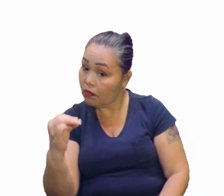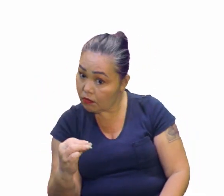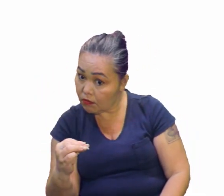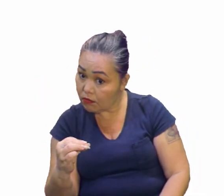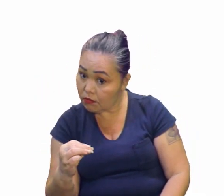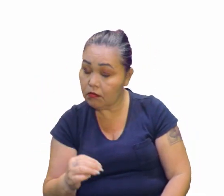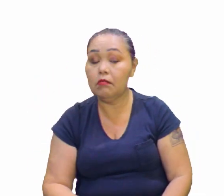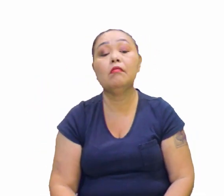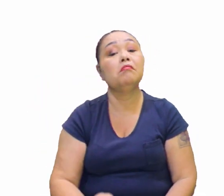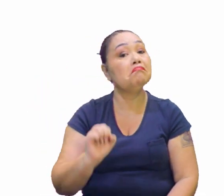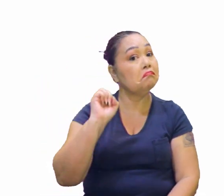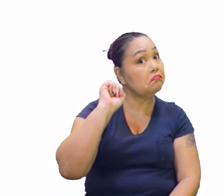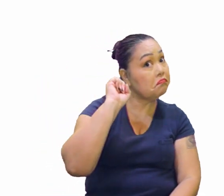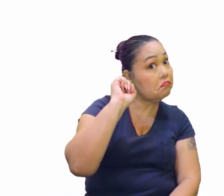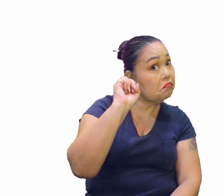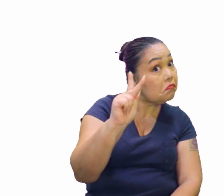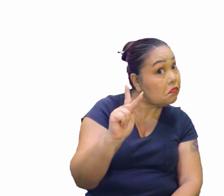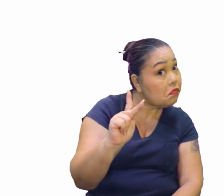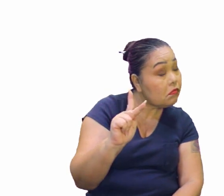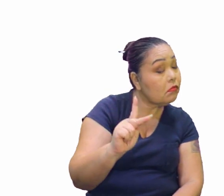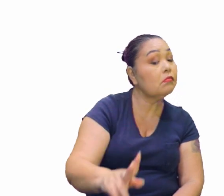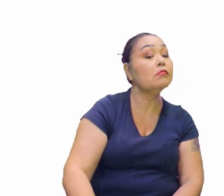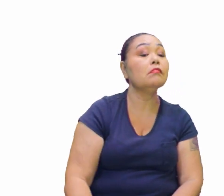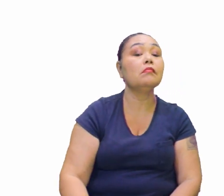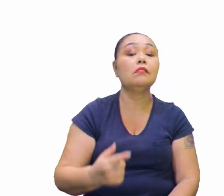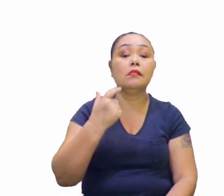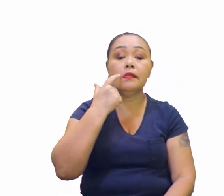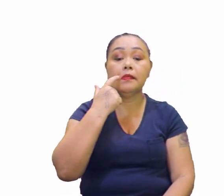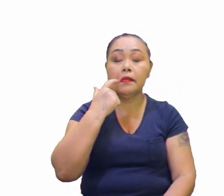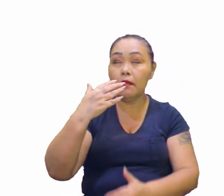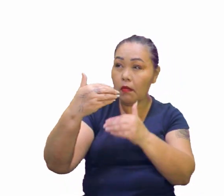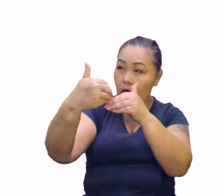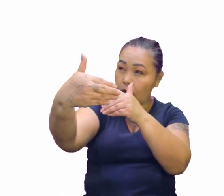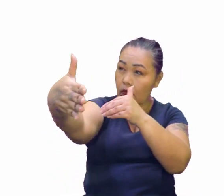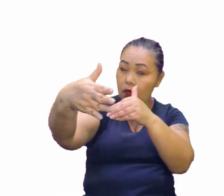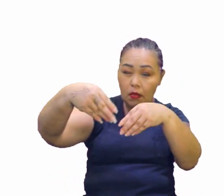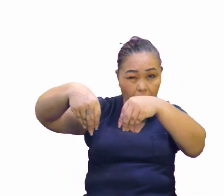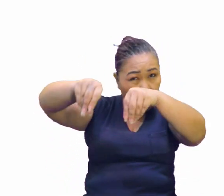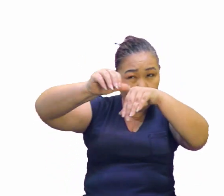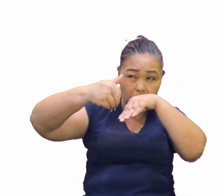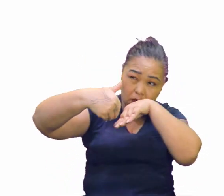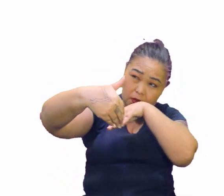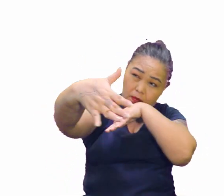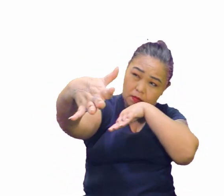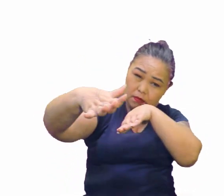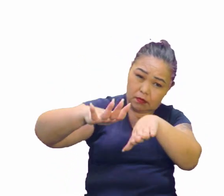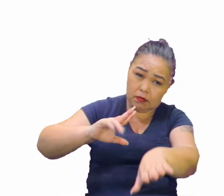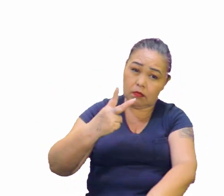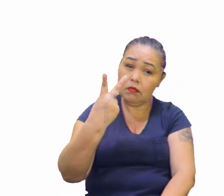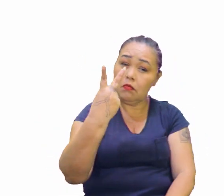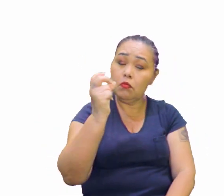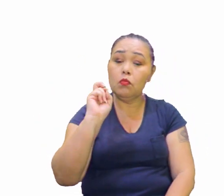ok? Ocupa uma área de 2 milhões de quilômetros quadrados, cerca